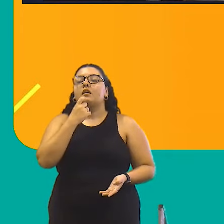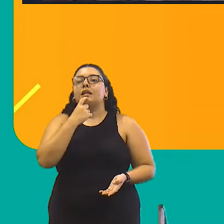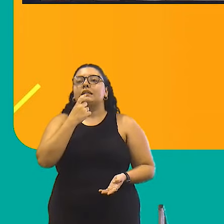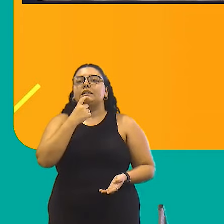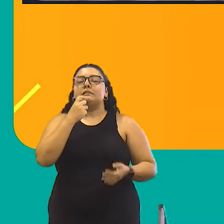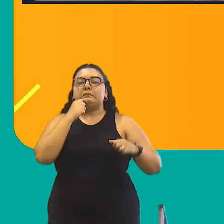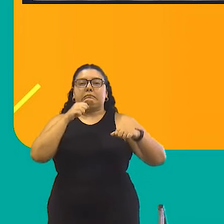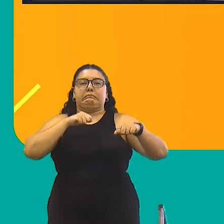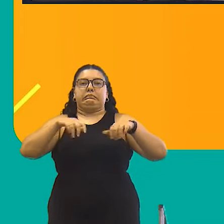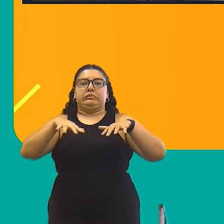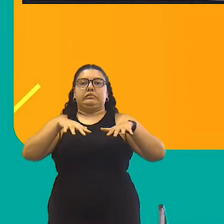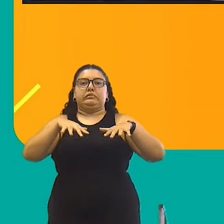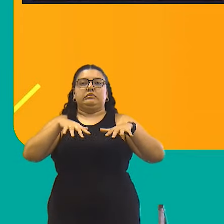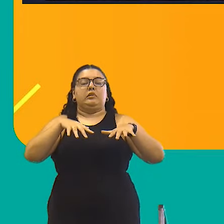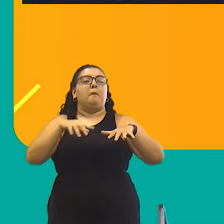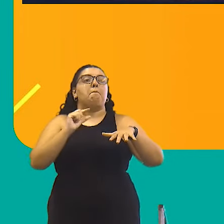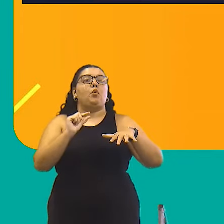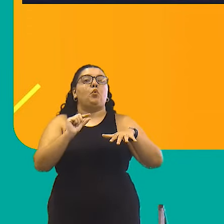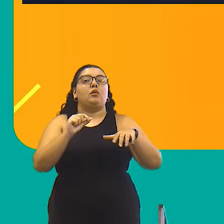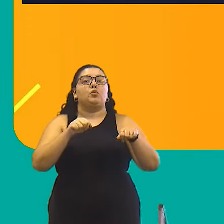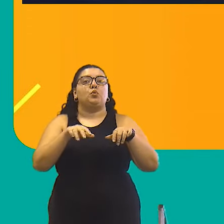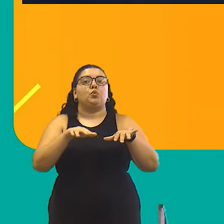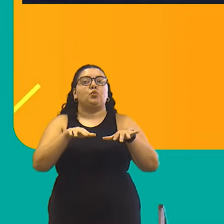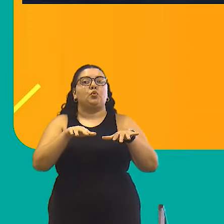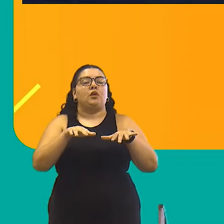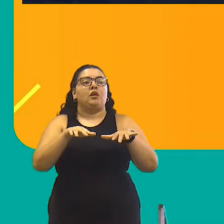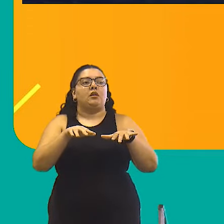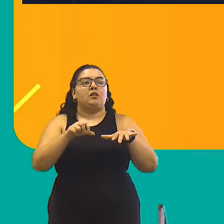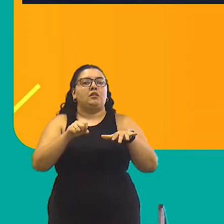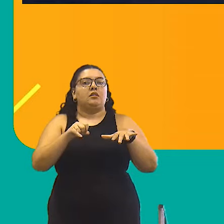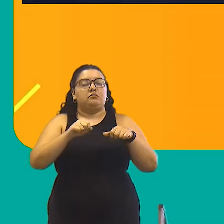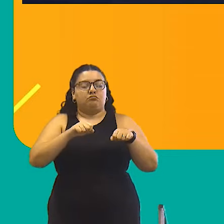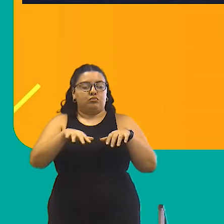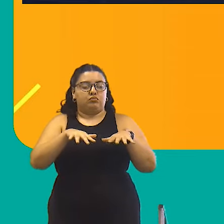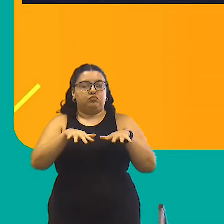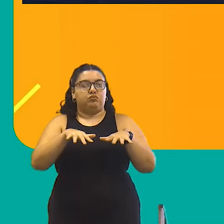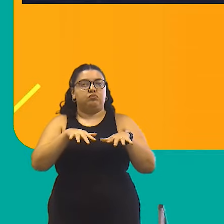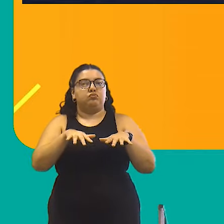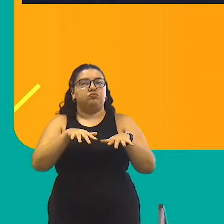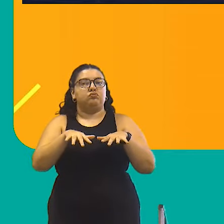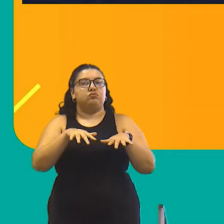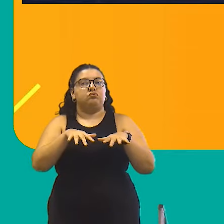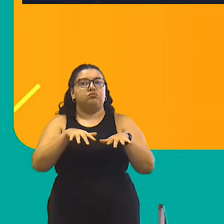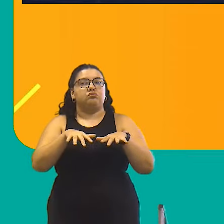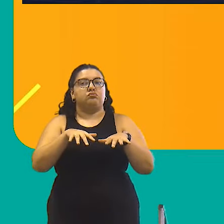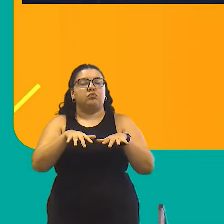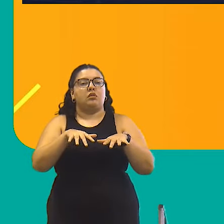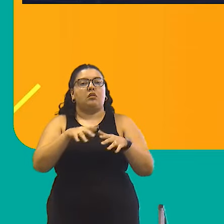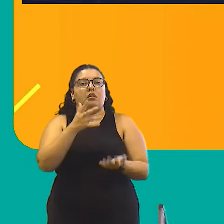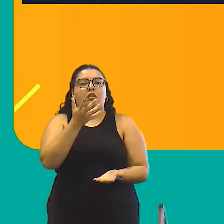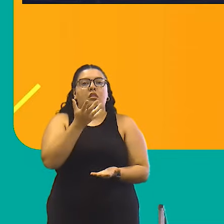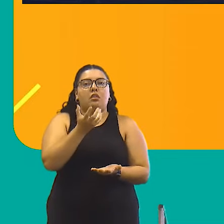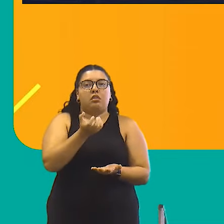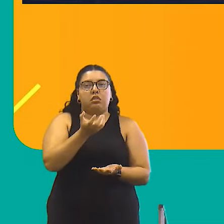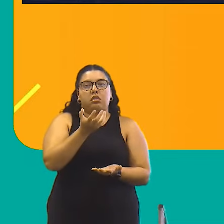vibram com pouca frequência. E quando eu tenho pouca frequência, a onda